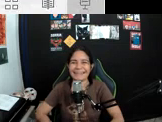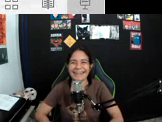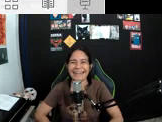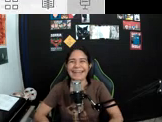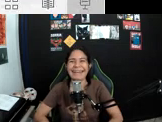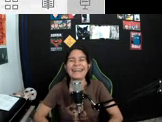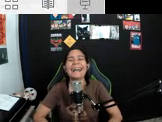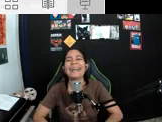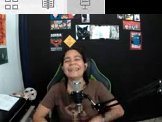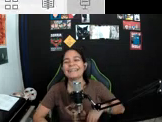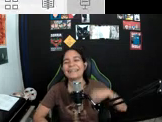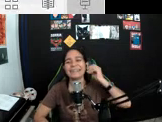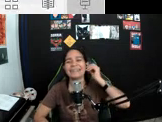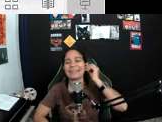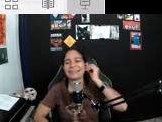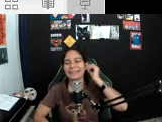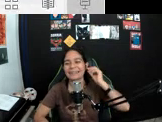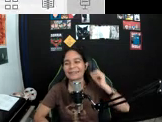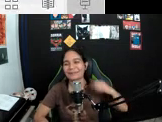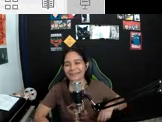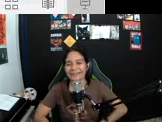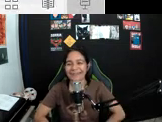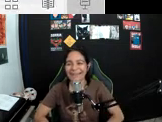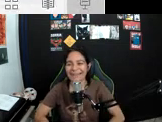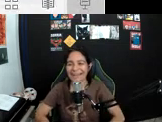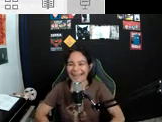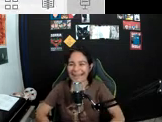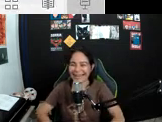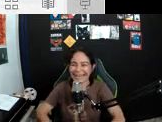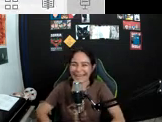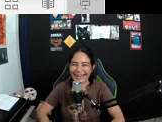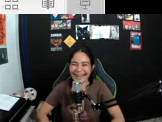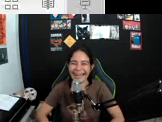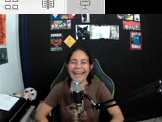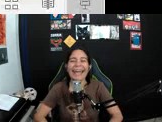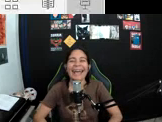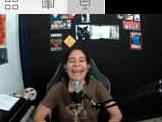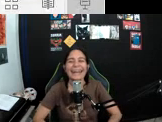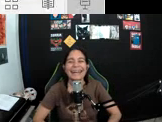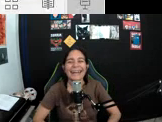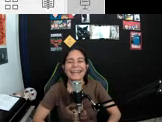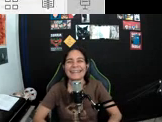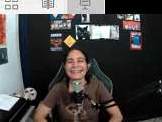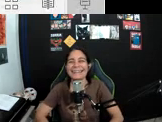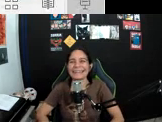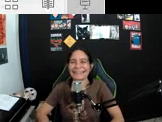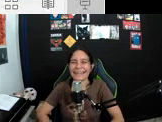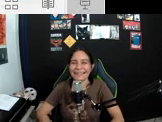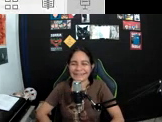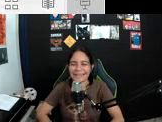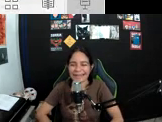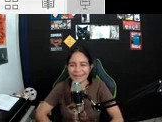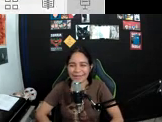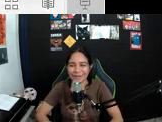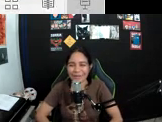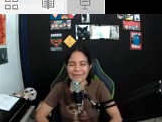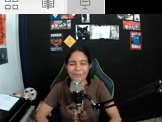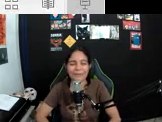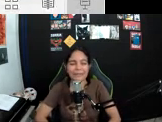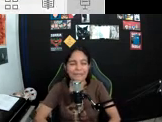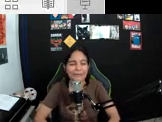aula. Então, gente... Peraí. A gente encerra a nossa